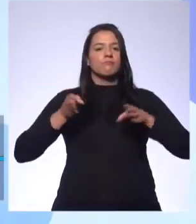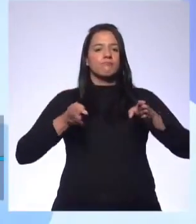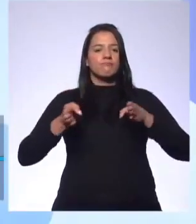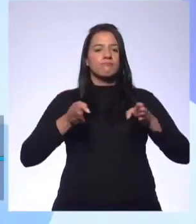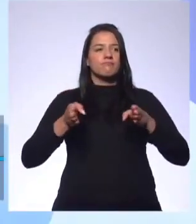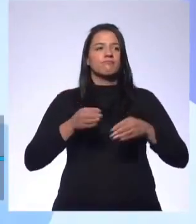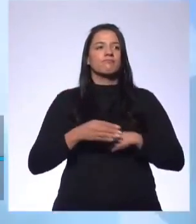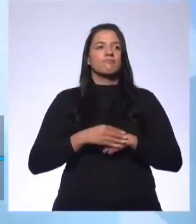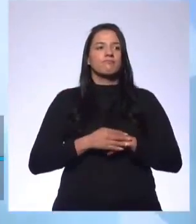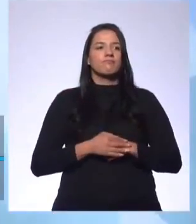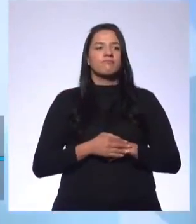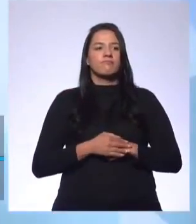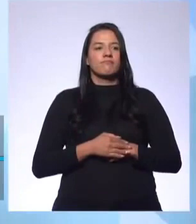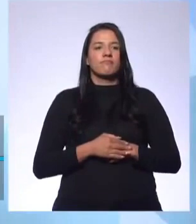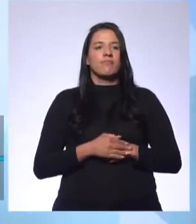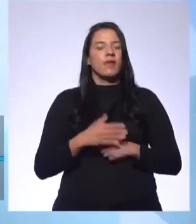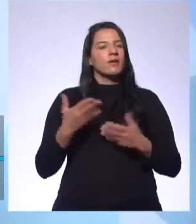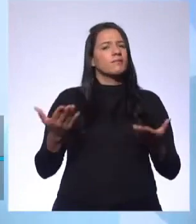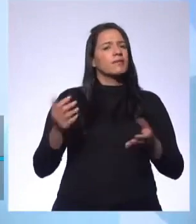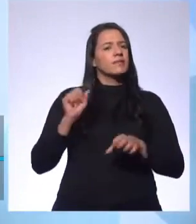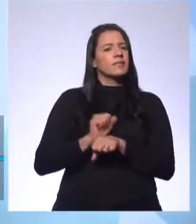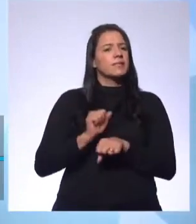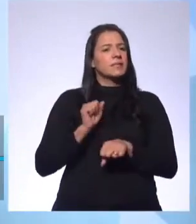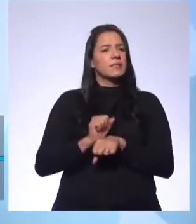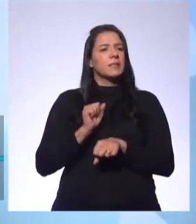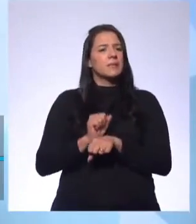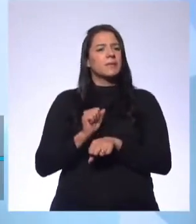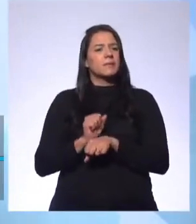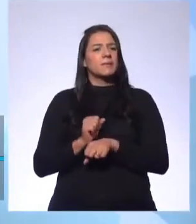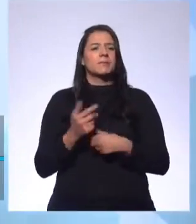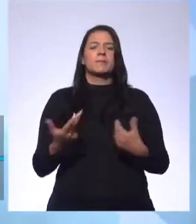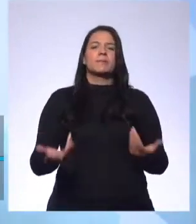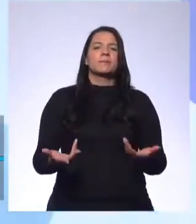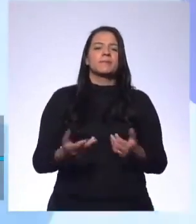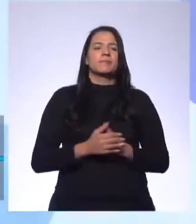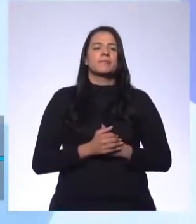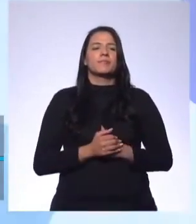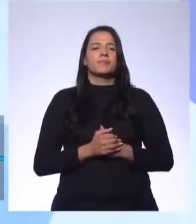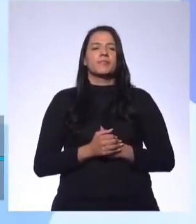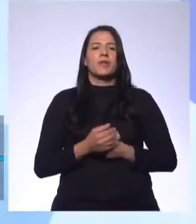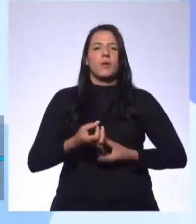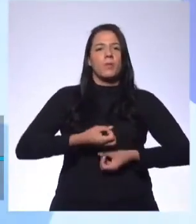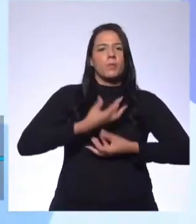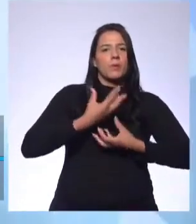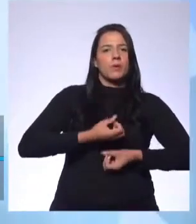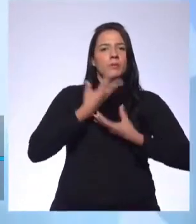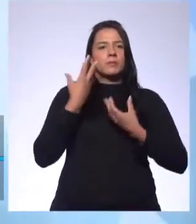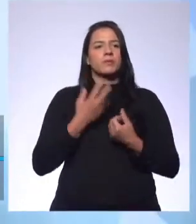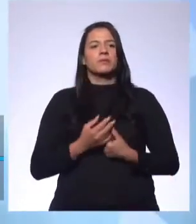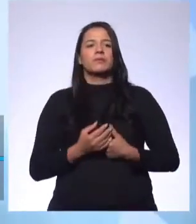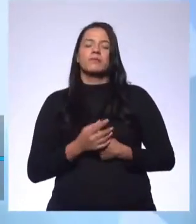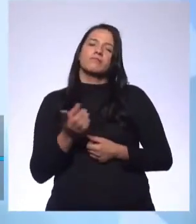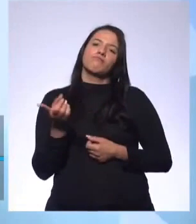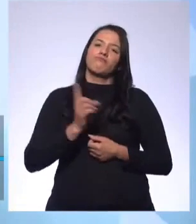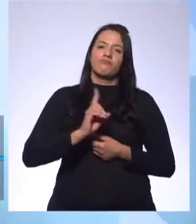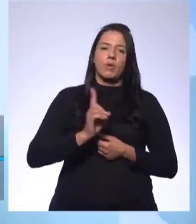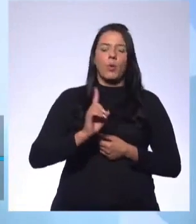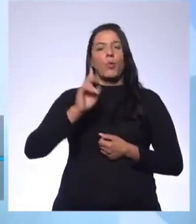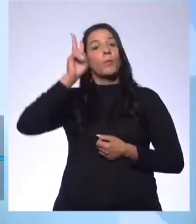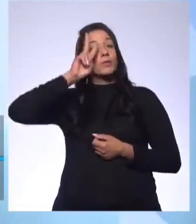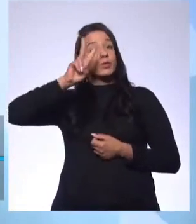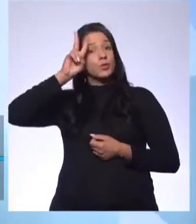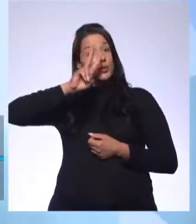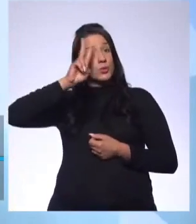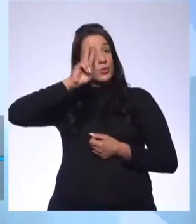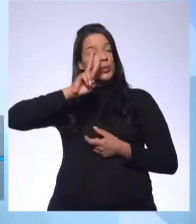olha os spoilers aí. Spoilers. O que esperar? Falar muito do tempo. A aluna Nádia diz, é um poema? Não, é uma história. Eu